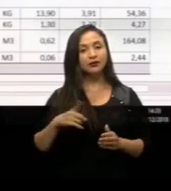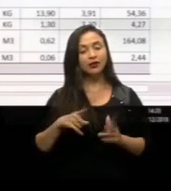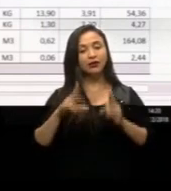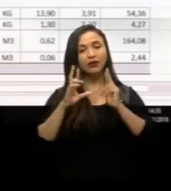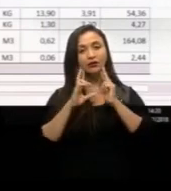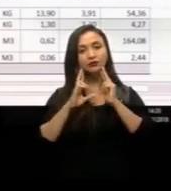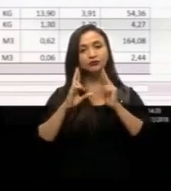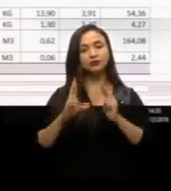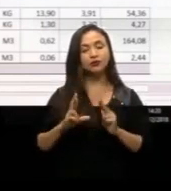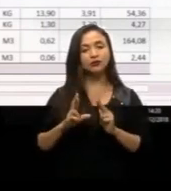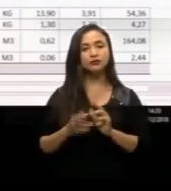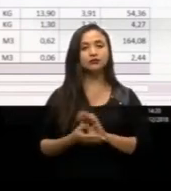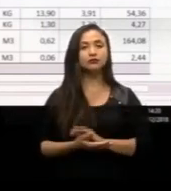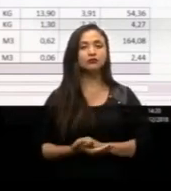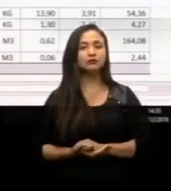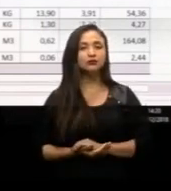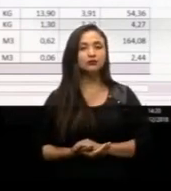resultado